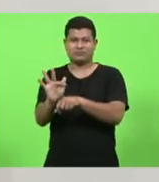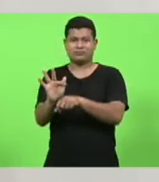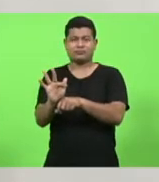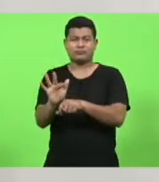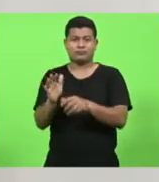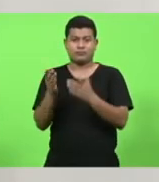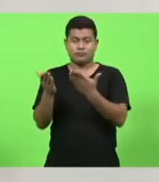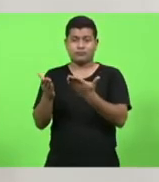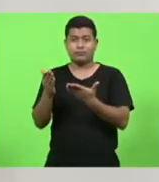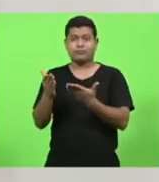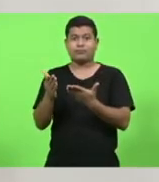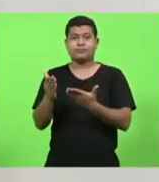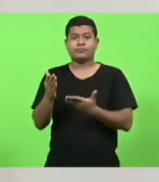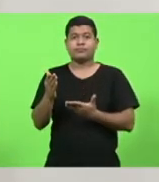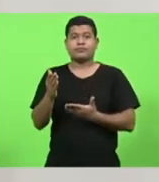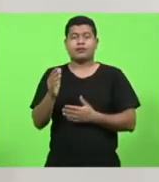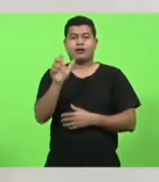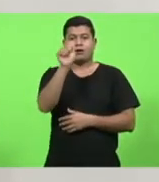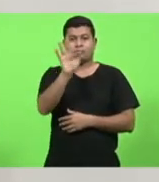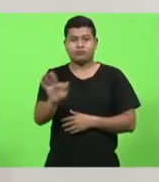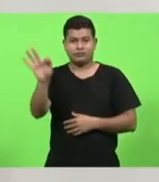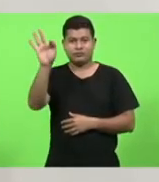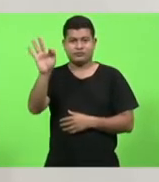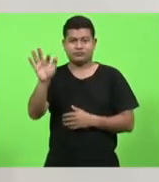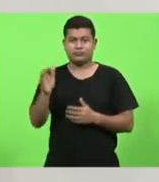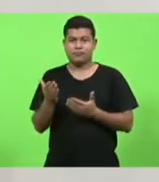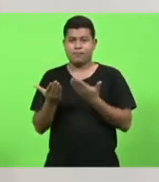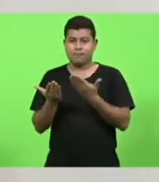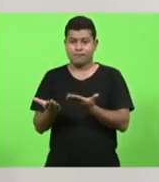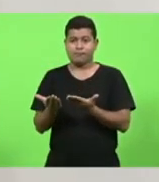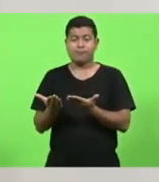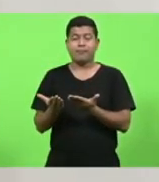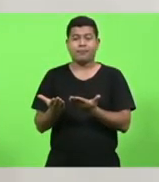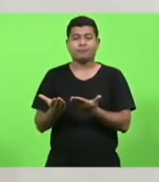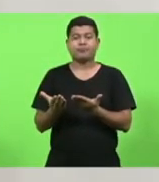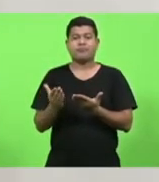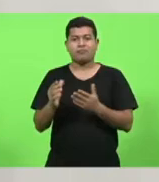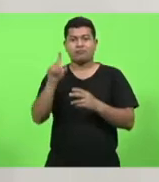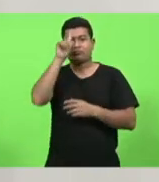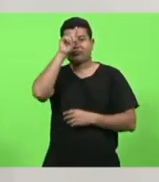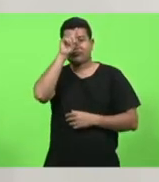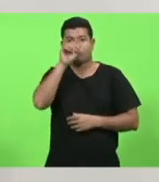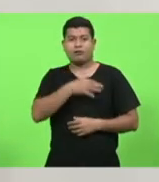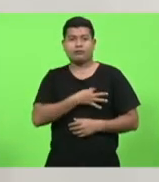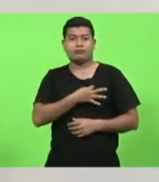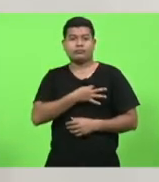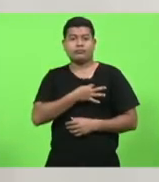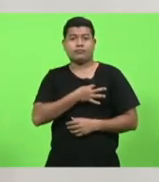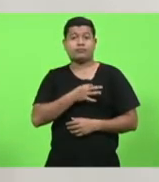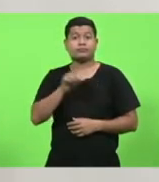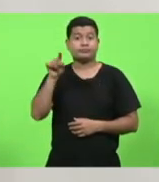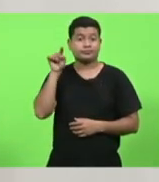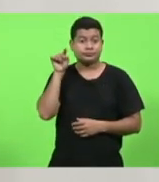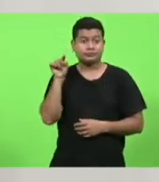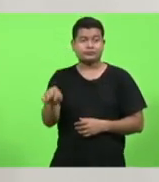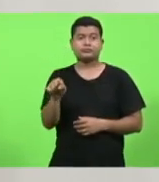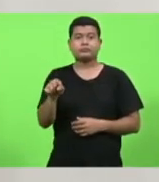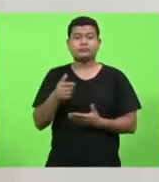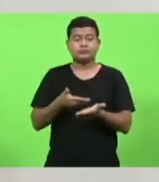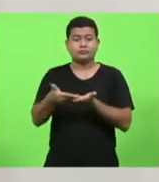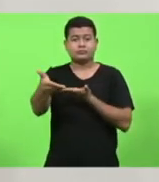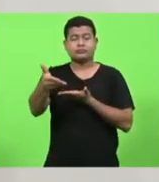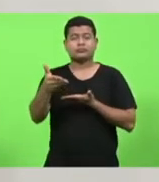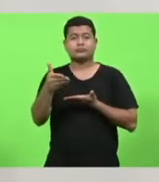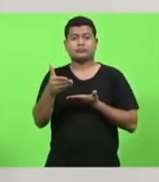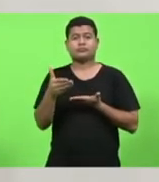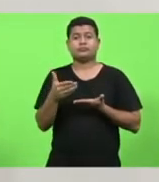hospital de grande importância, que é um hospital filantrópico. E lá, no início da legislatura,